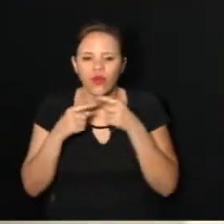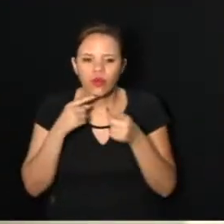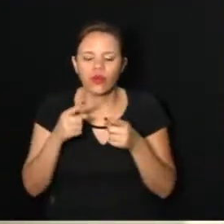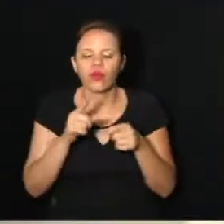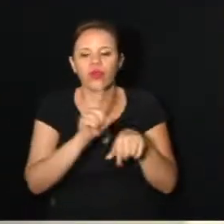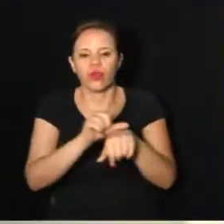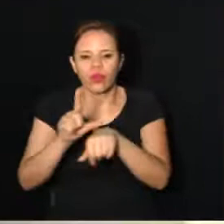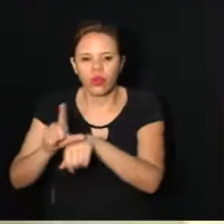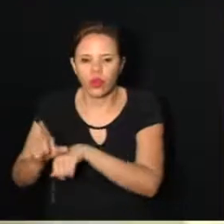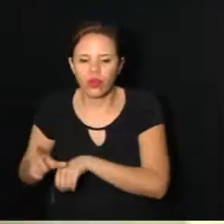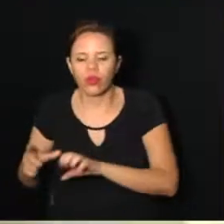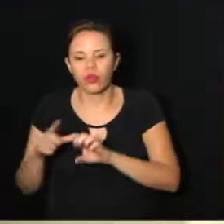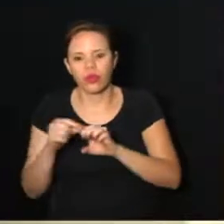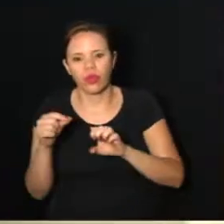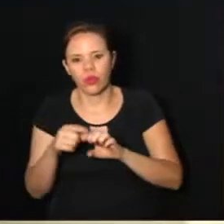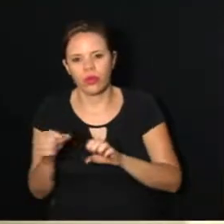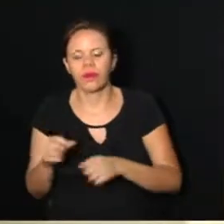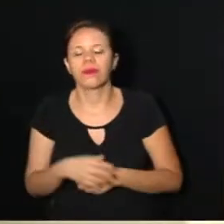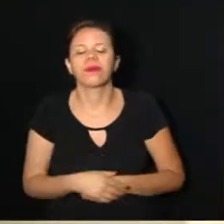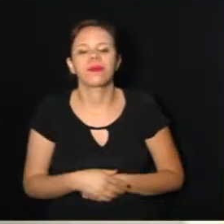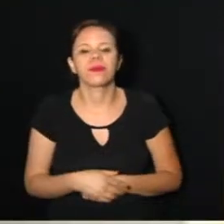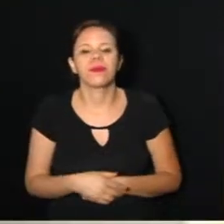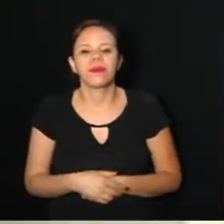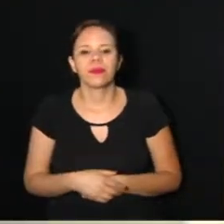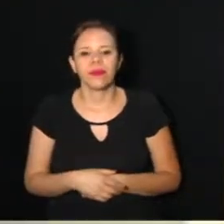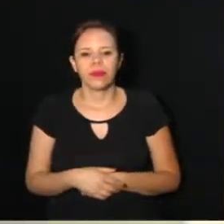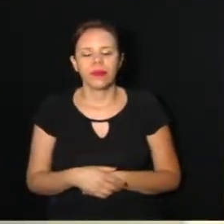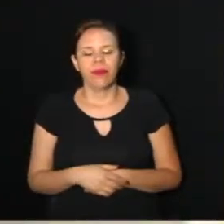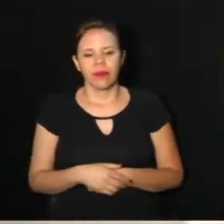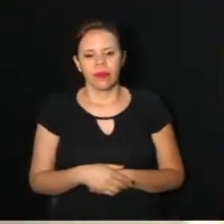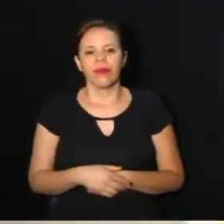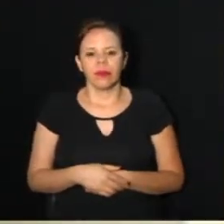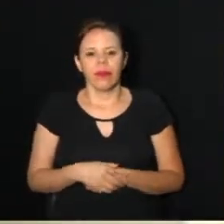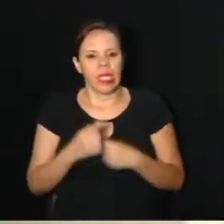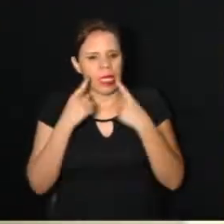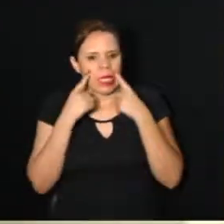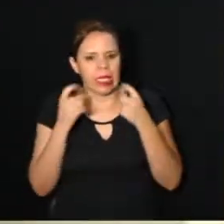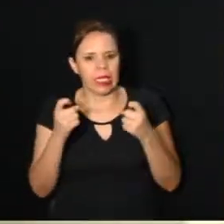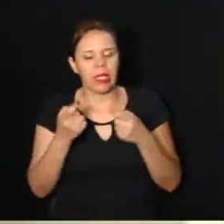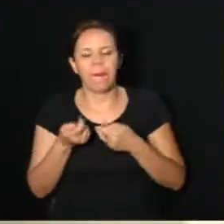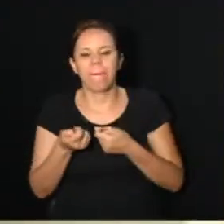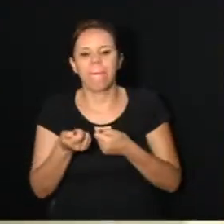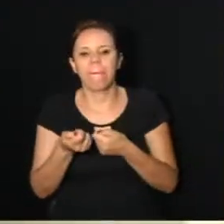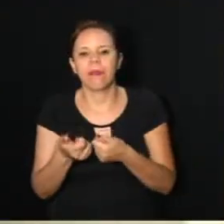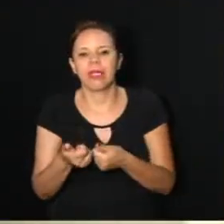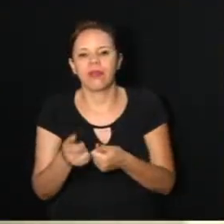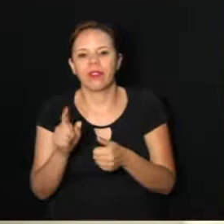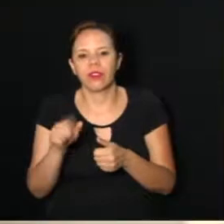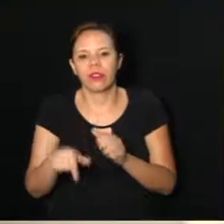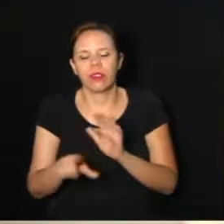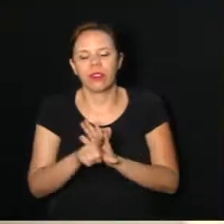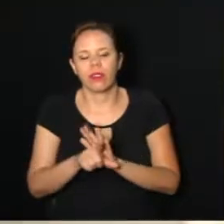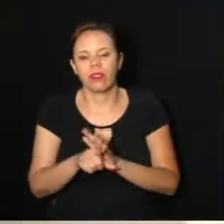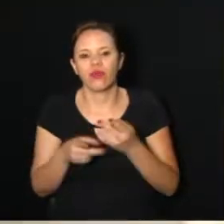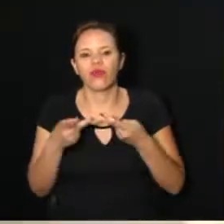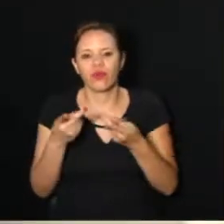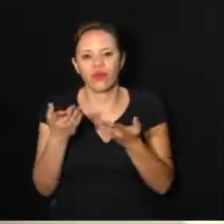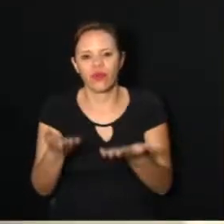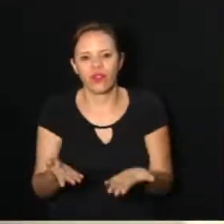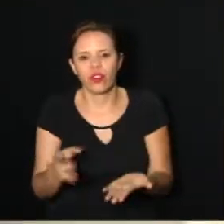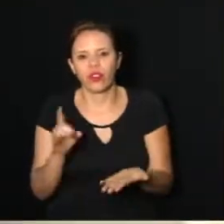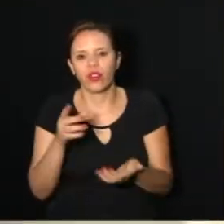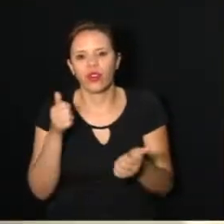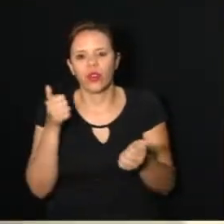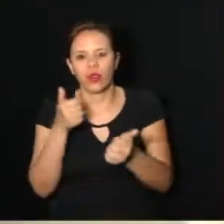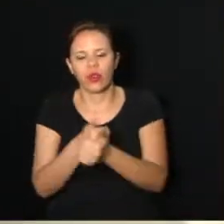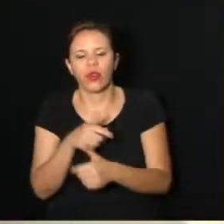comércio, às pessoas interessadas e beneficiadas com esta lei. Então, convidamos você não só a acompanhar